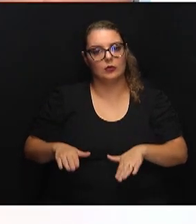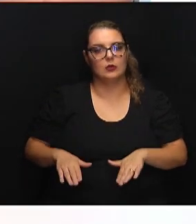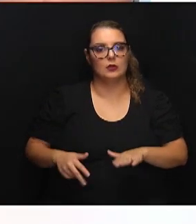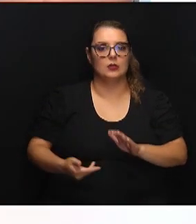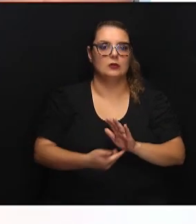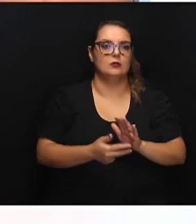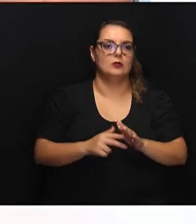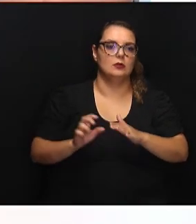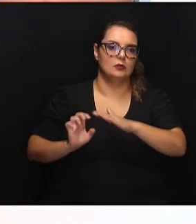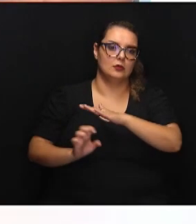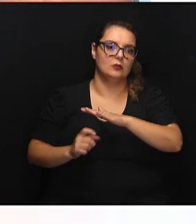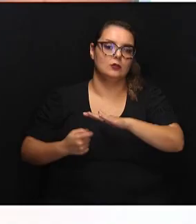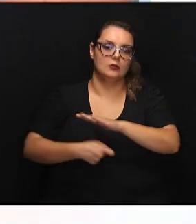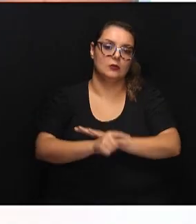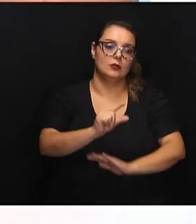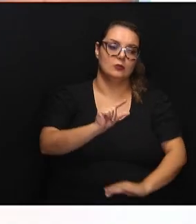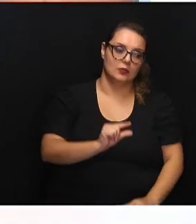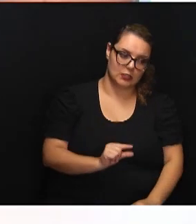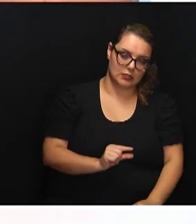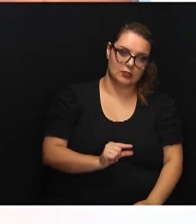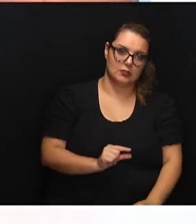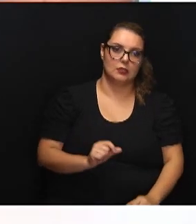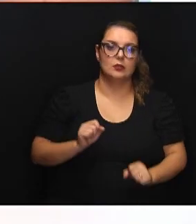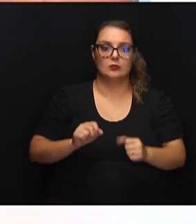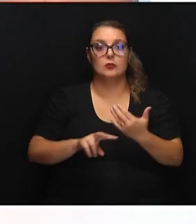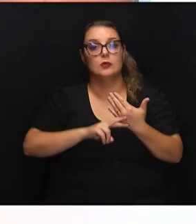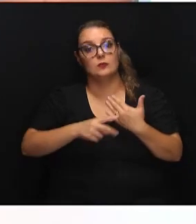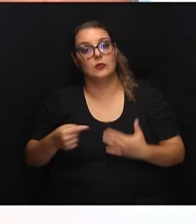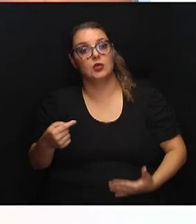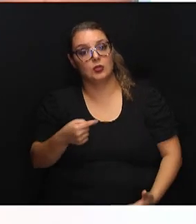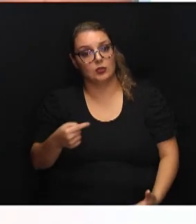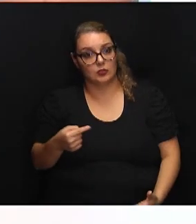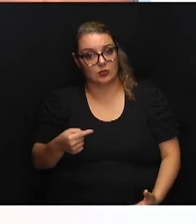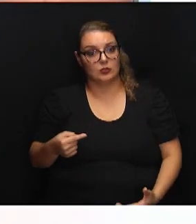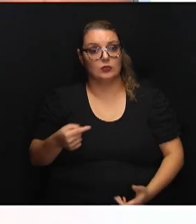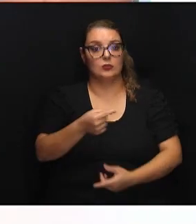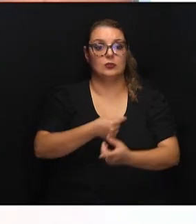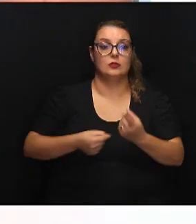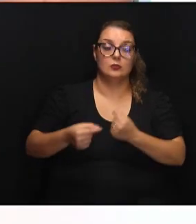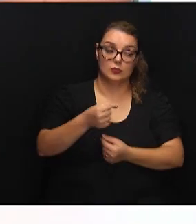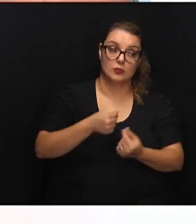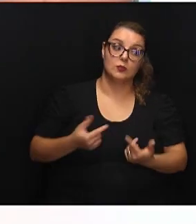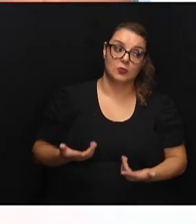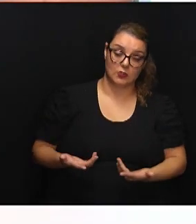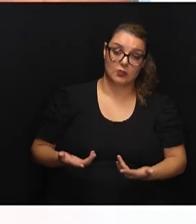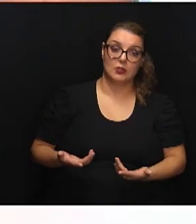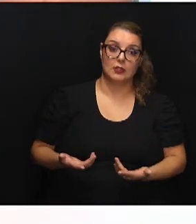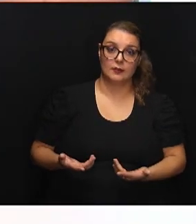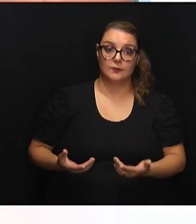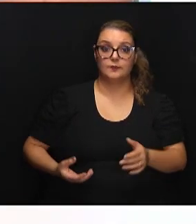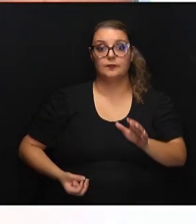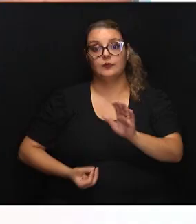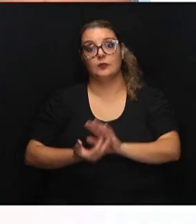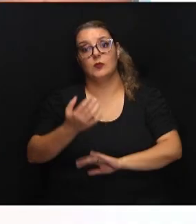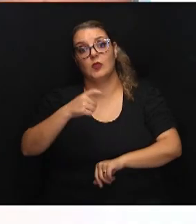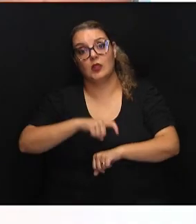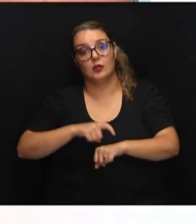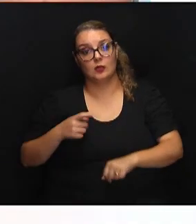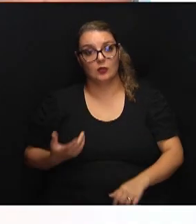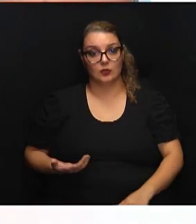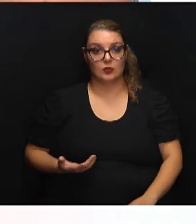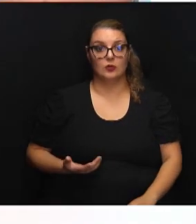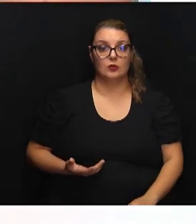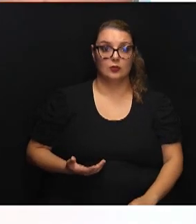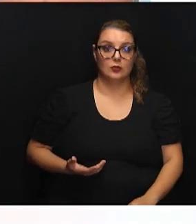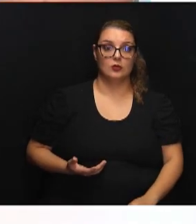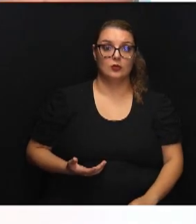vão investir menos e isso pode ter um reflexo negativo no mercado de trabalho. Então você cria um cenário em que você